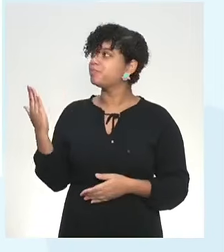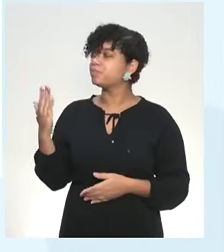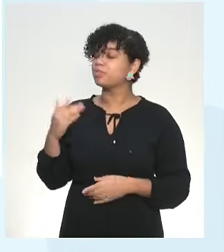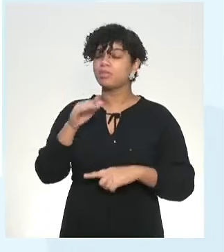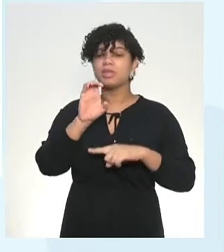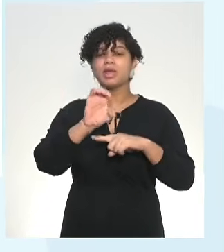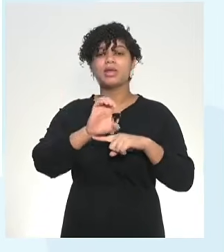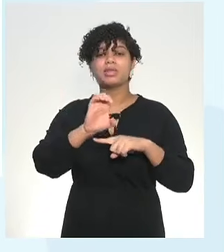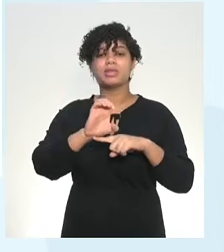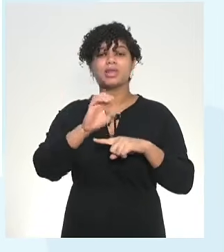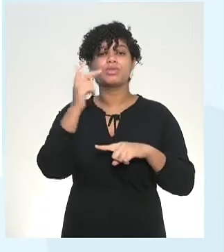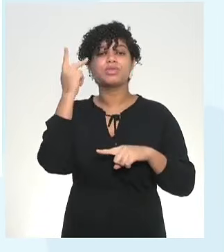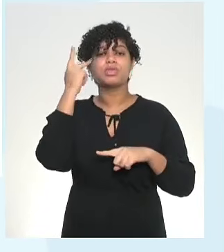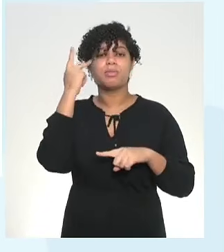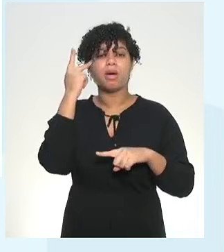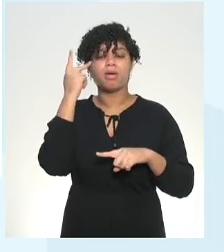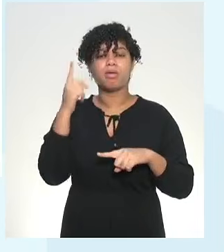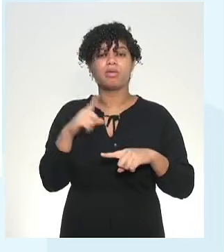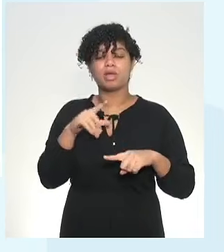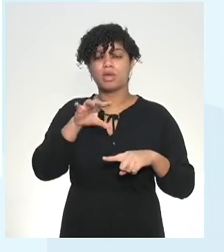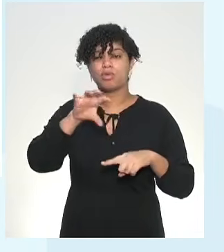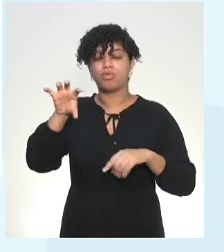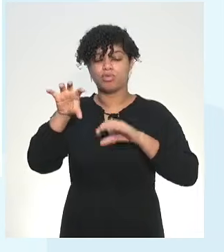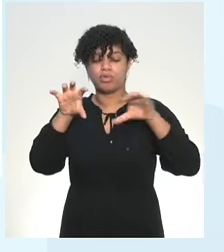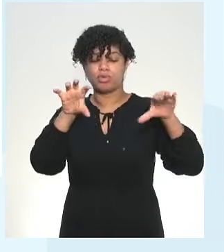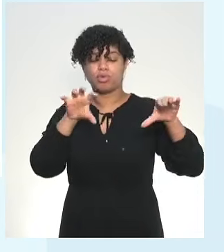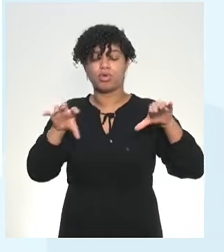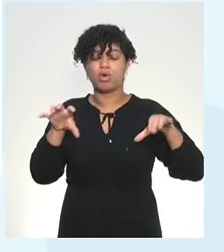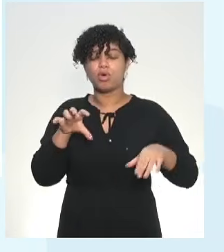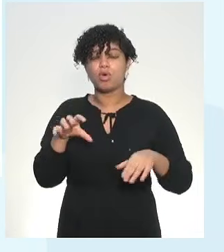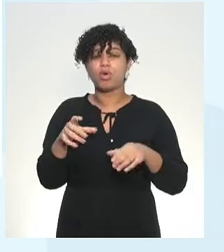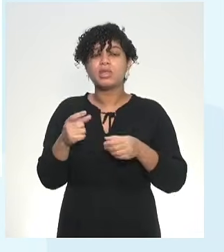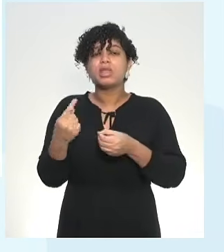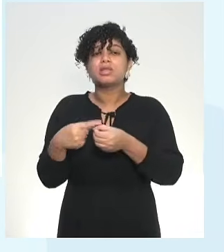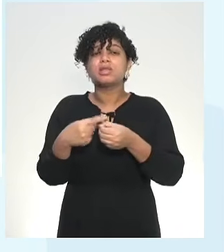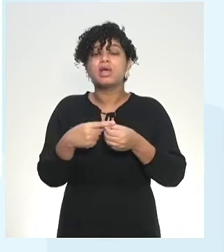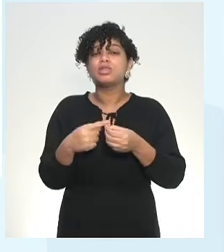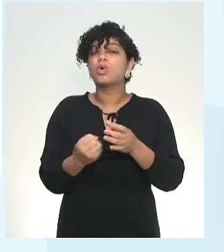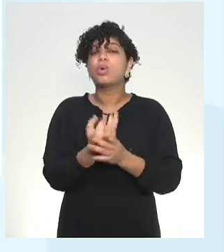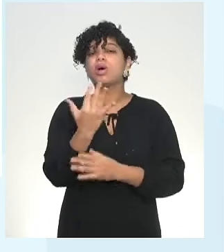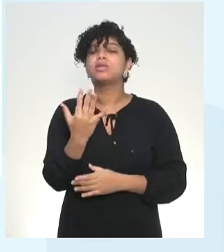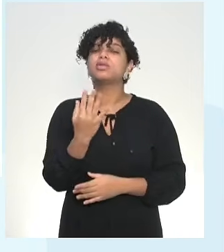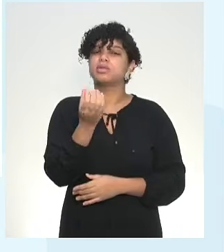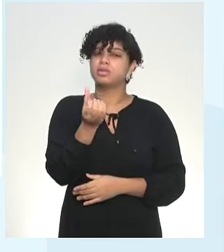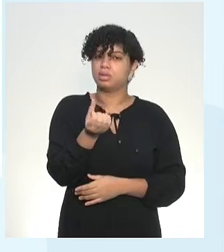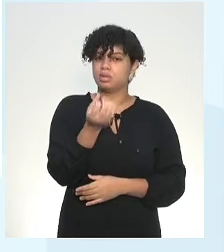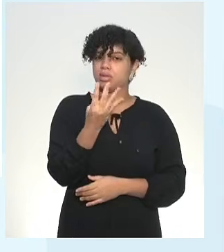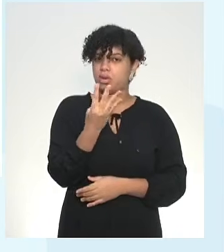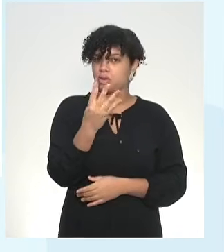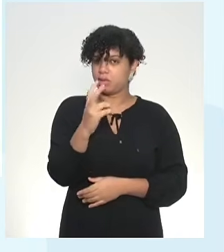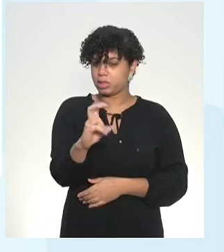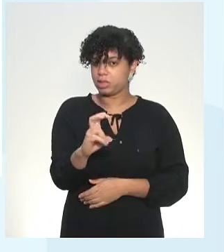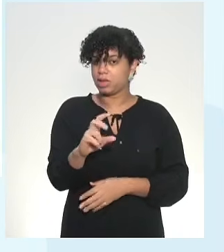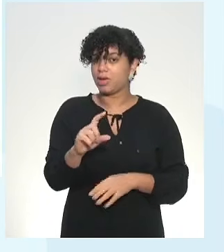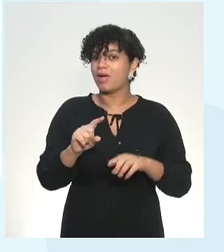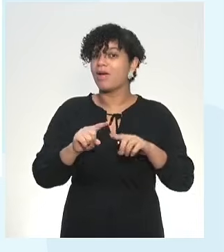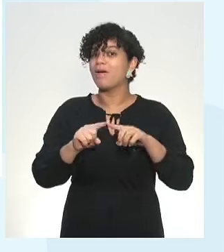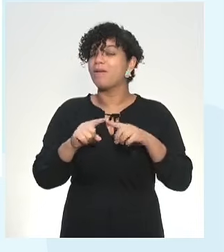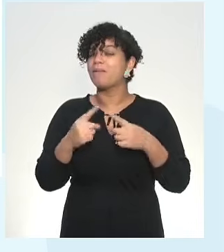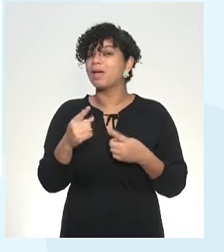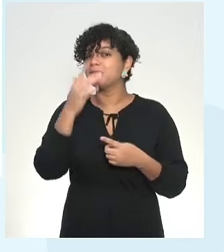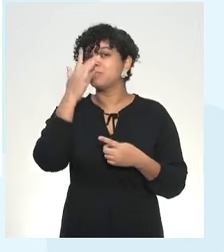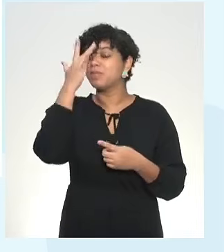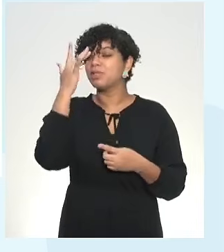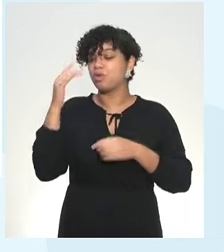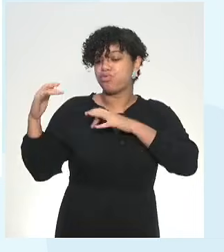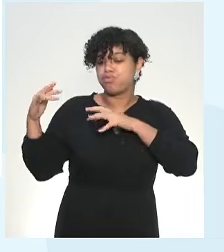Paulo aí distribuindo aí os seus 645 municípios. Né? A gente vê, né, uma aglomeração maior próximo da cidade de